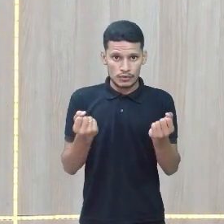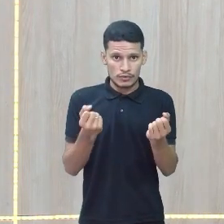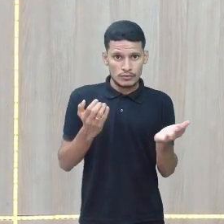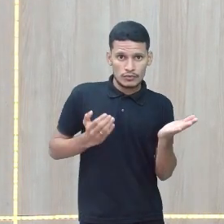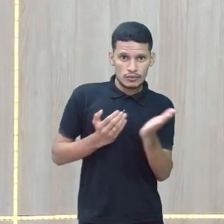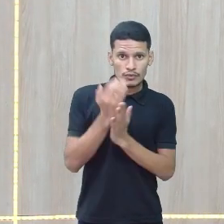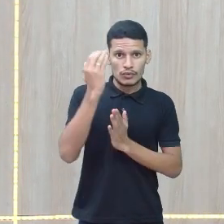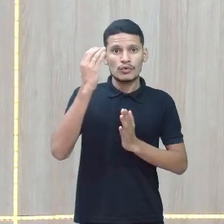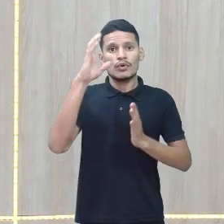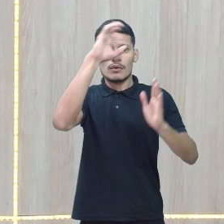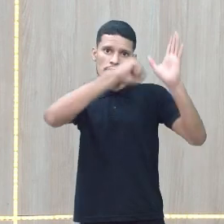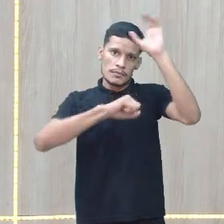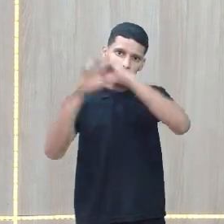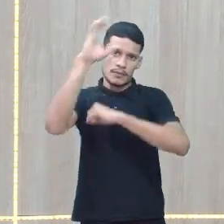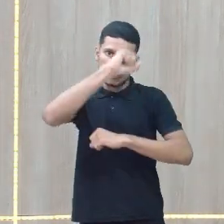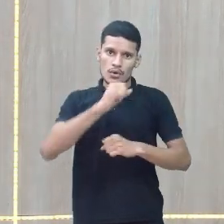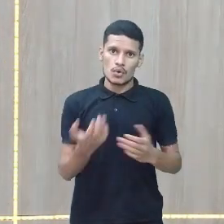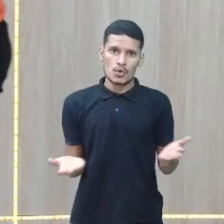hoje?